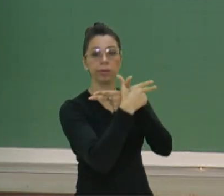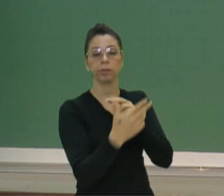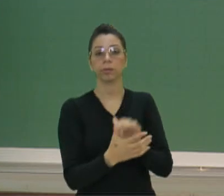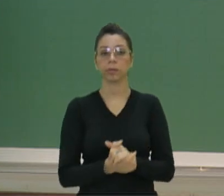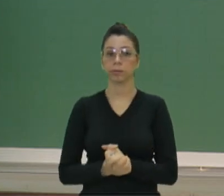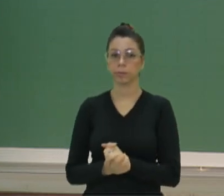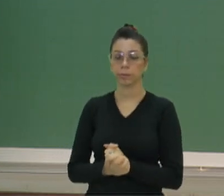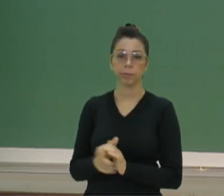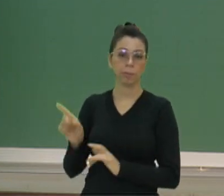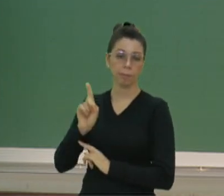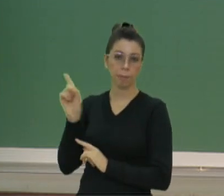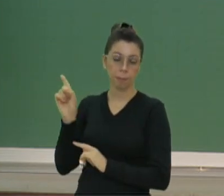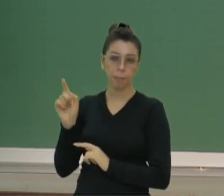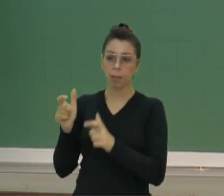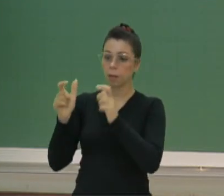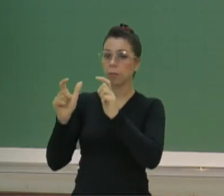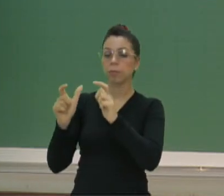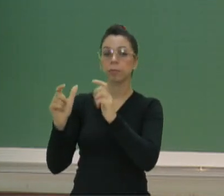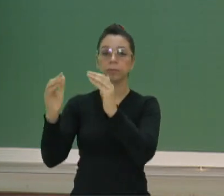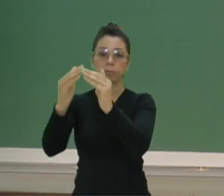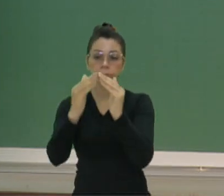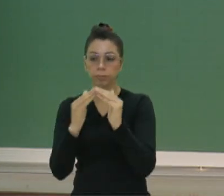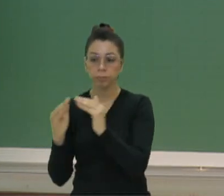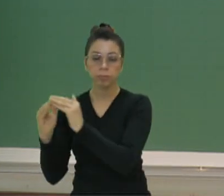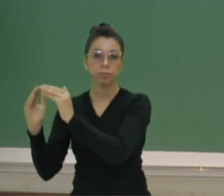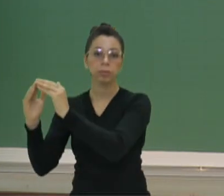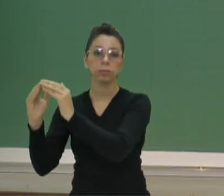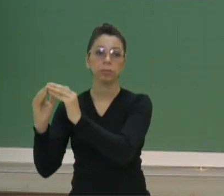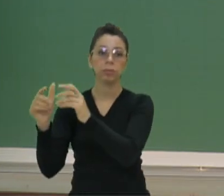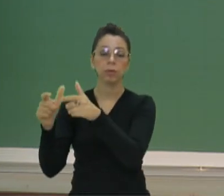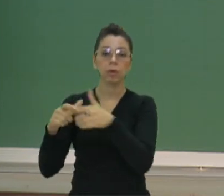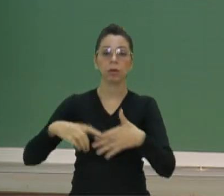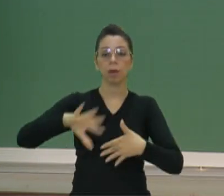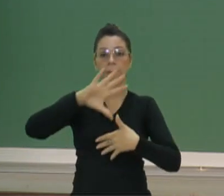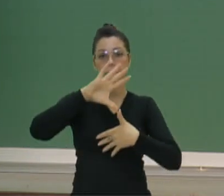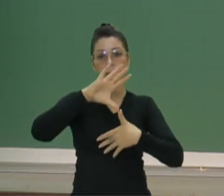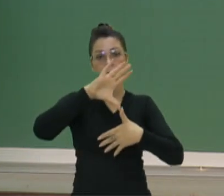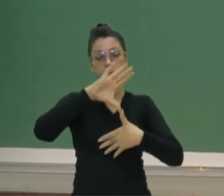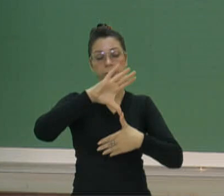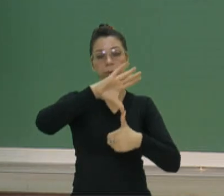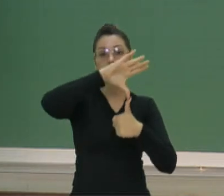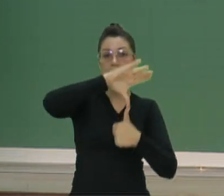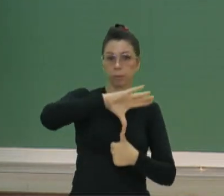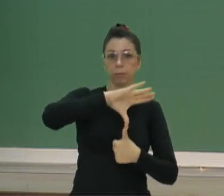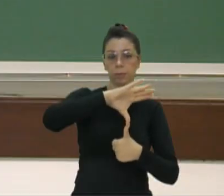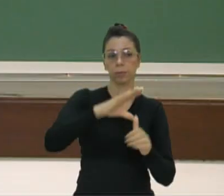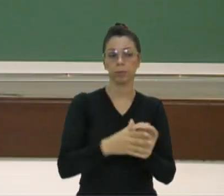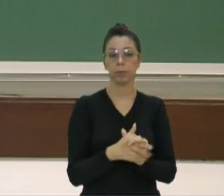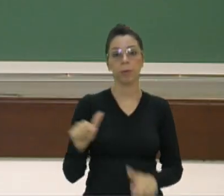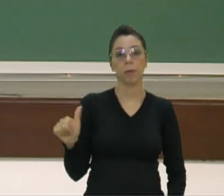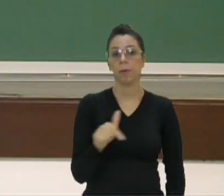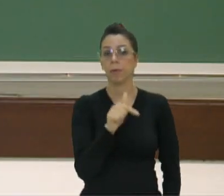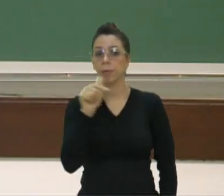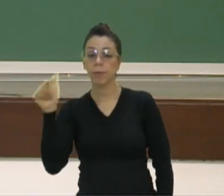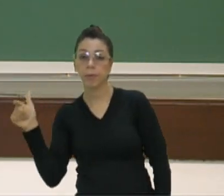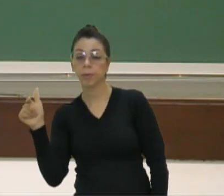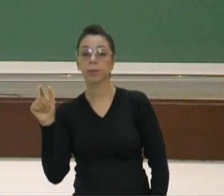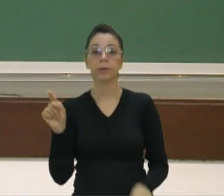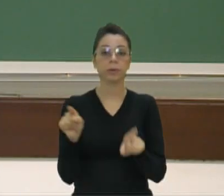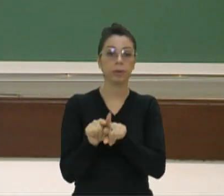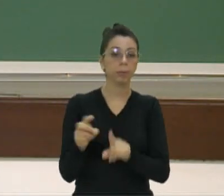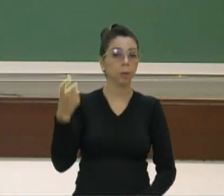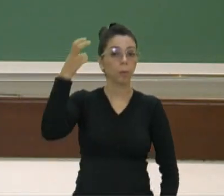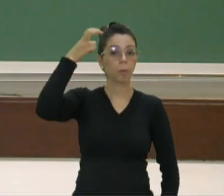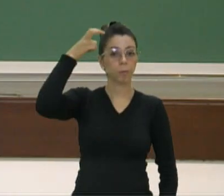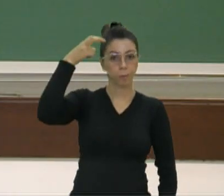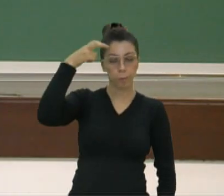as primeiras ocupações Sioux na região da América do Norte. Outra herança cultural que a gente pode dizer que